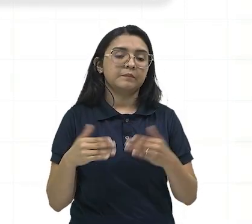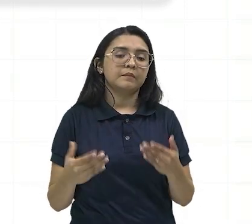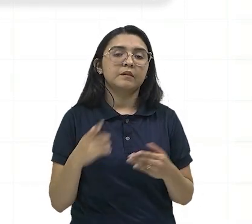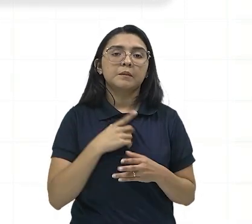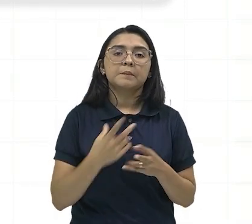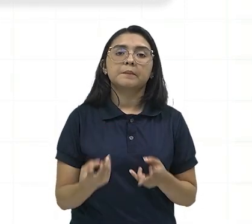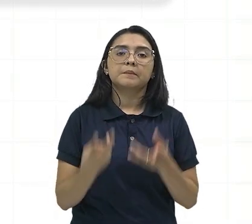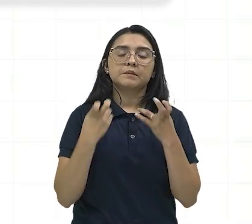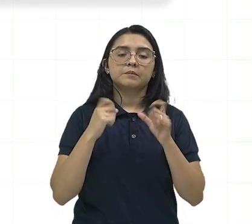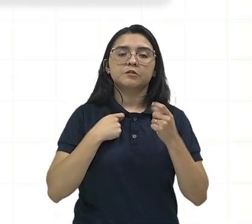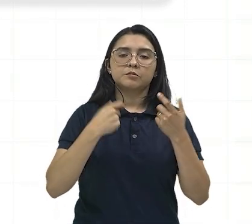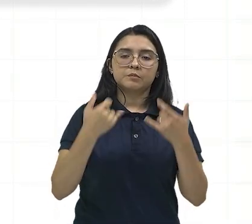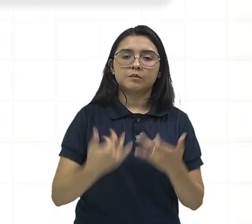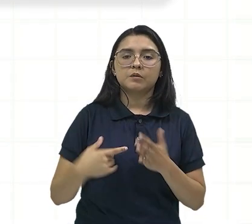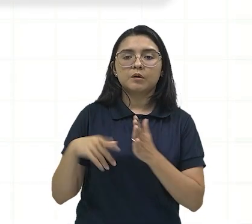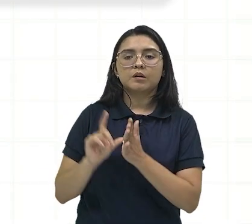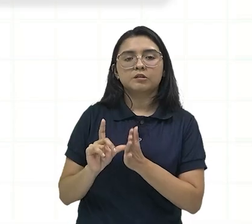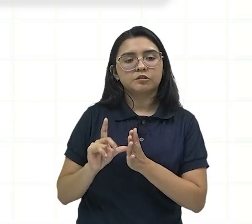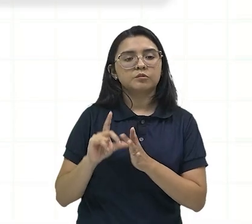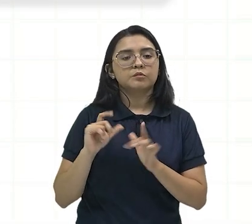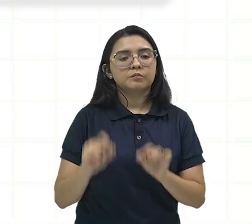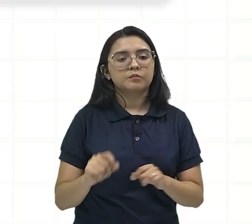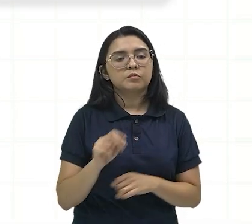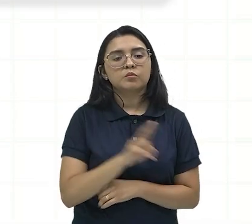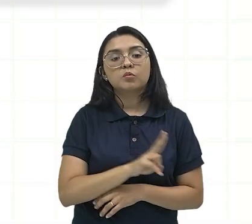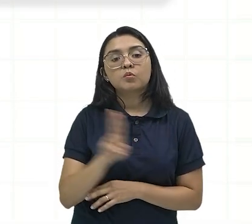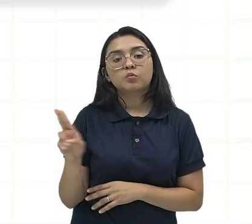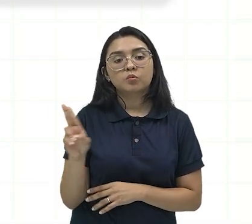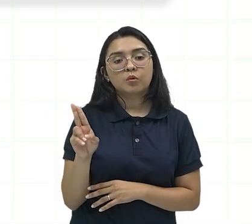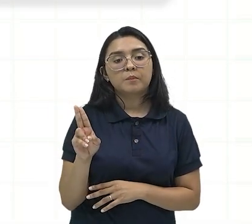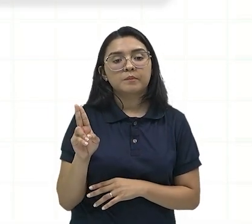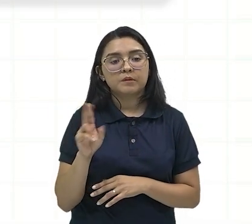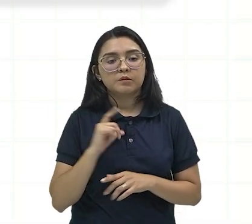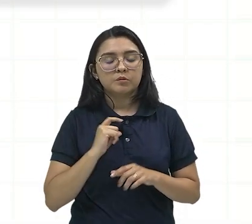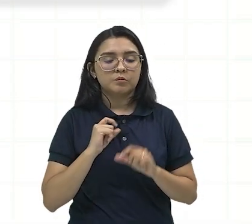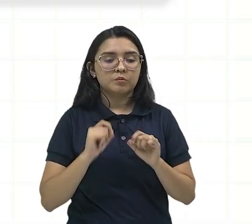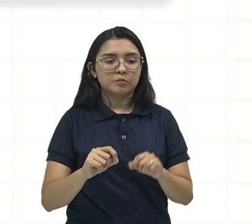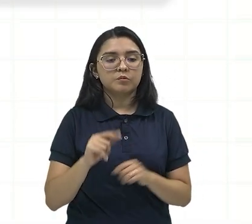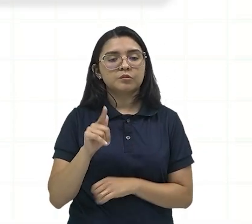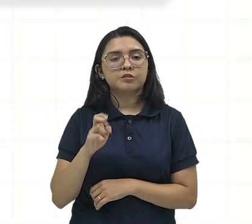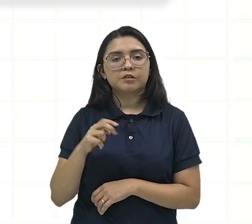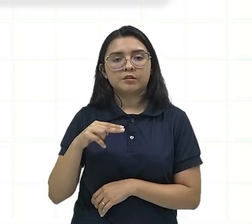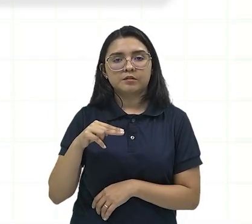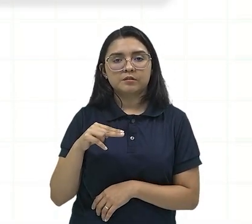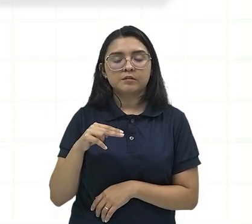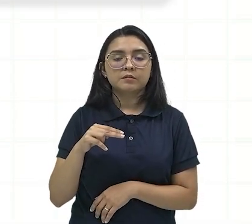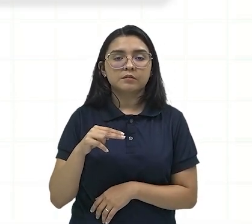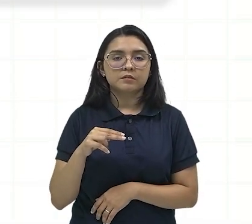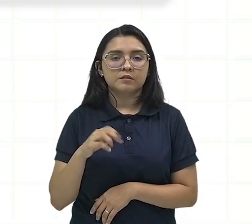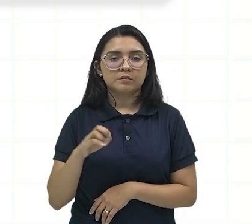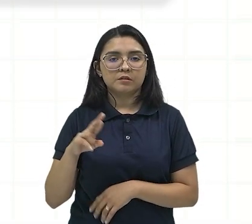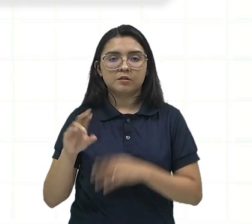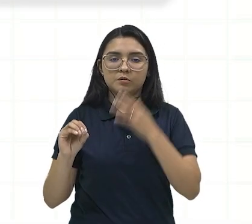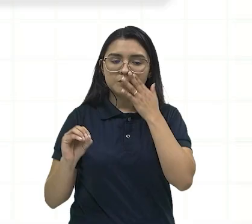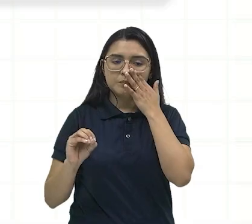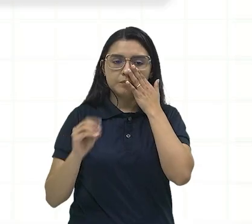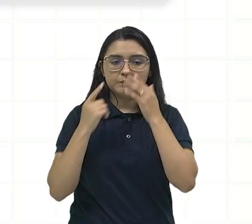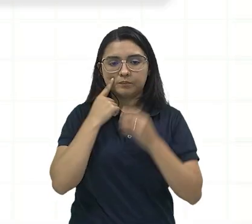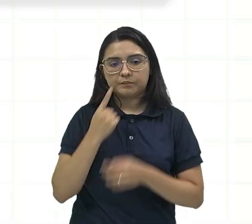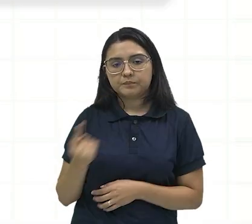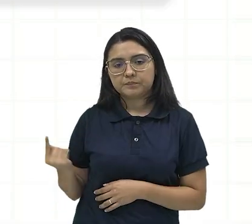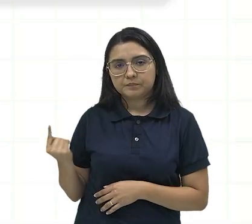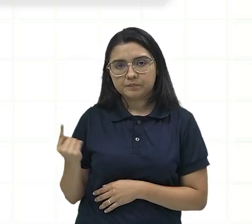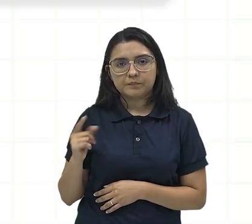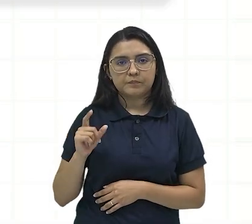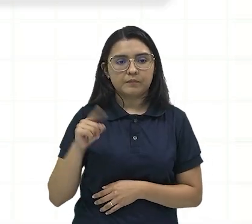eu já comentei anteriormente, o nome do gênero, só para vocês entenderem, ó, Plasmodium,